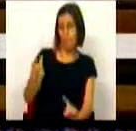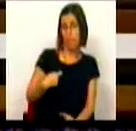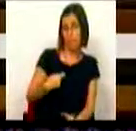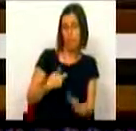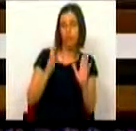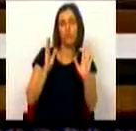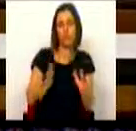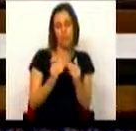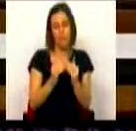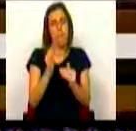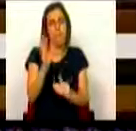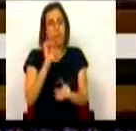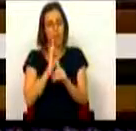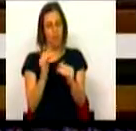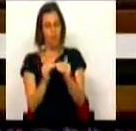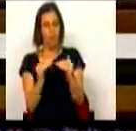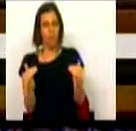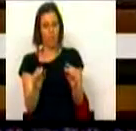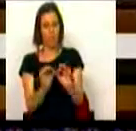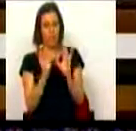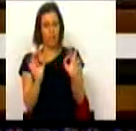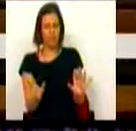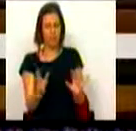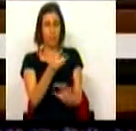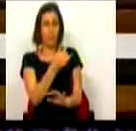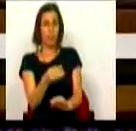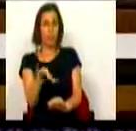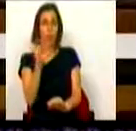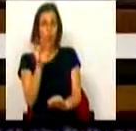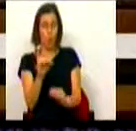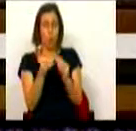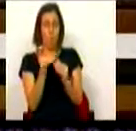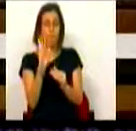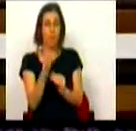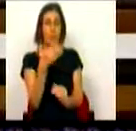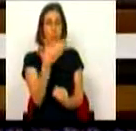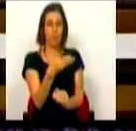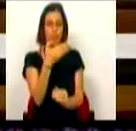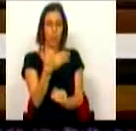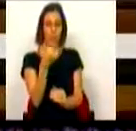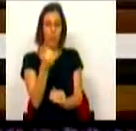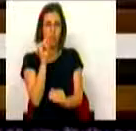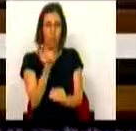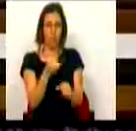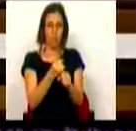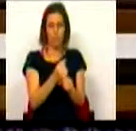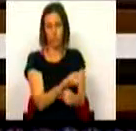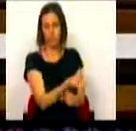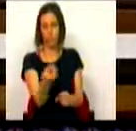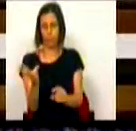já acima do nível homólogo de 2008, com mais 172 mil postos de